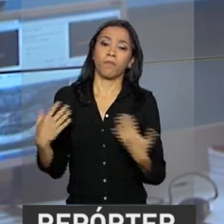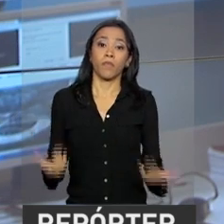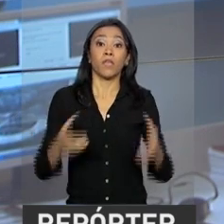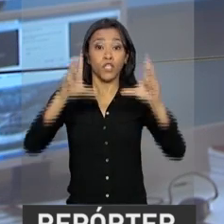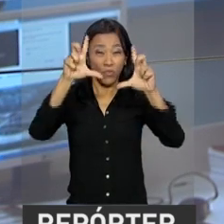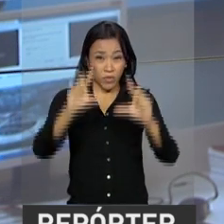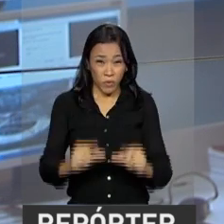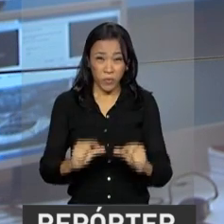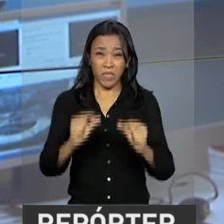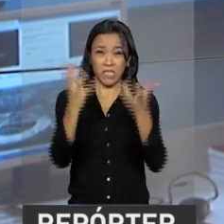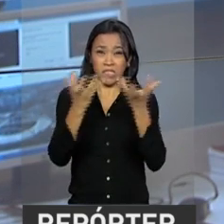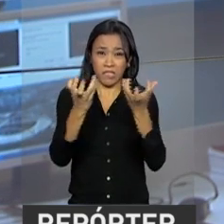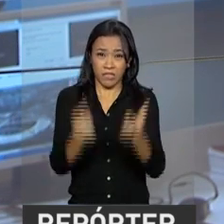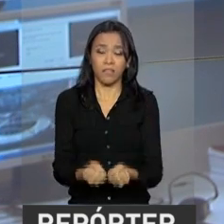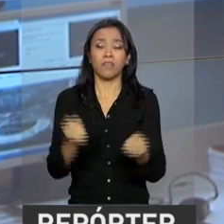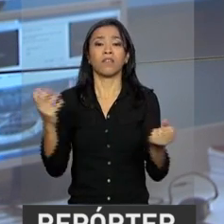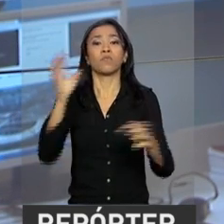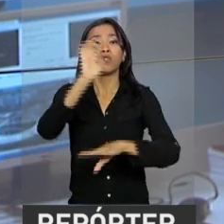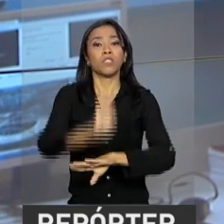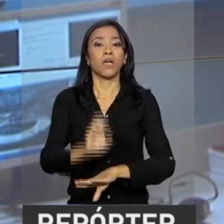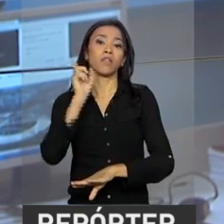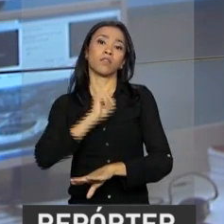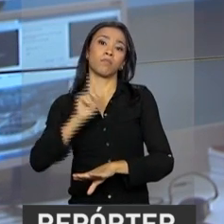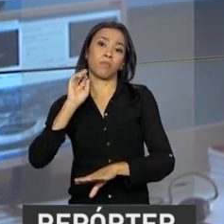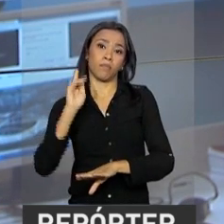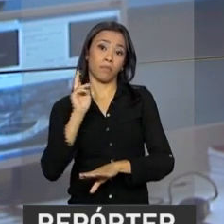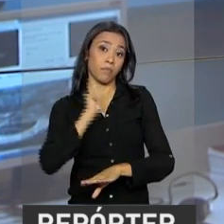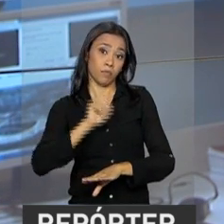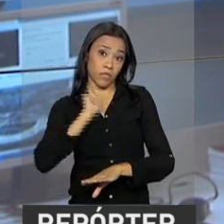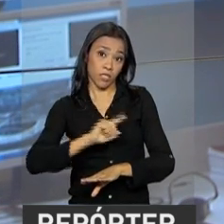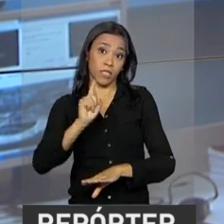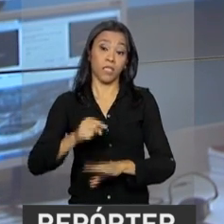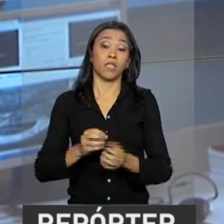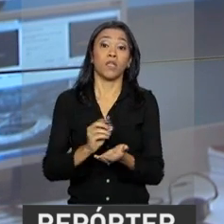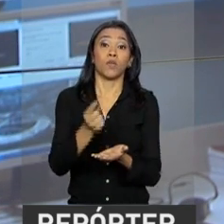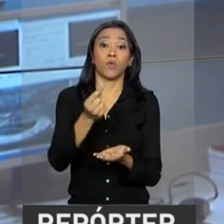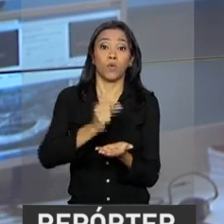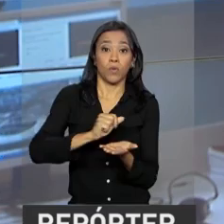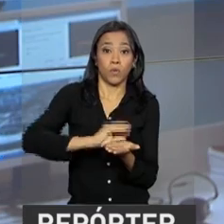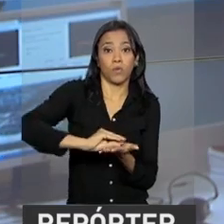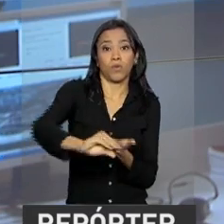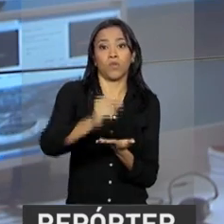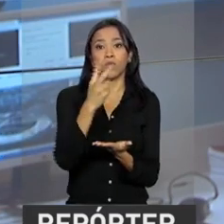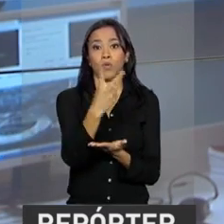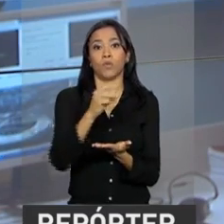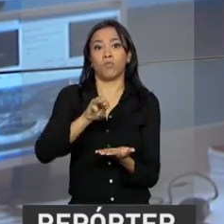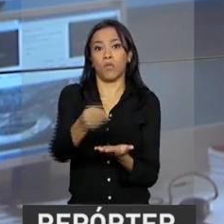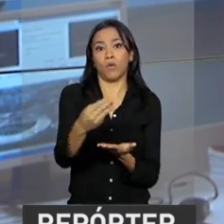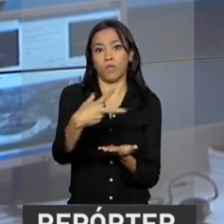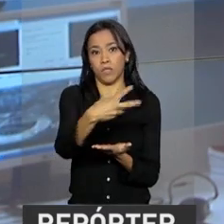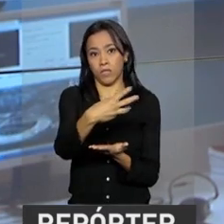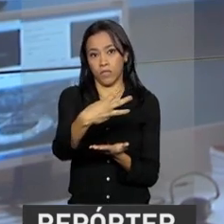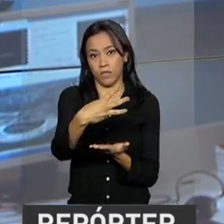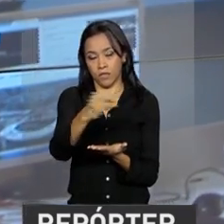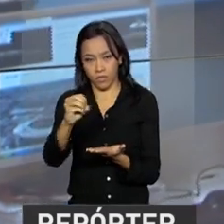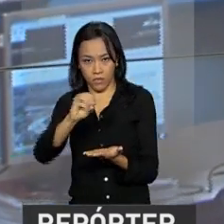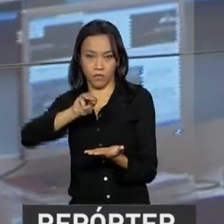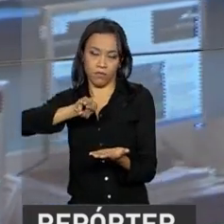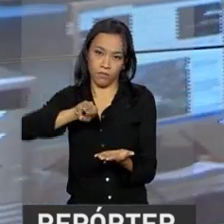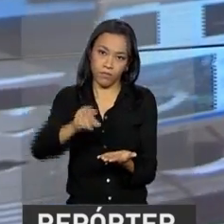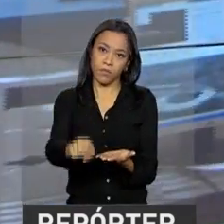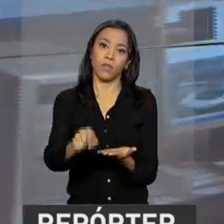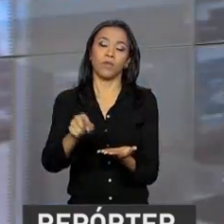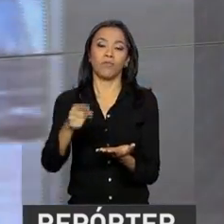da seca em Minas Gerais o governo federal liberou 2300000 reais para região vamos saber os detalhes